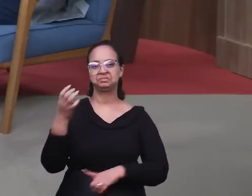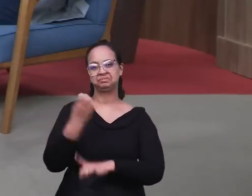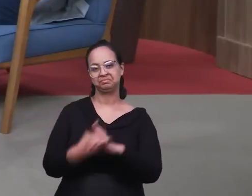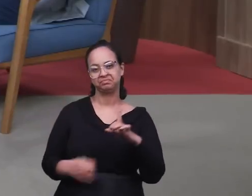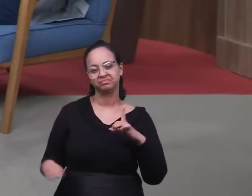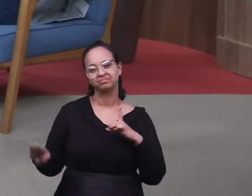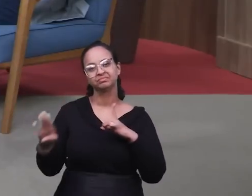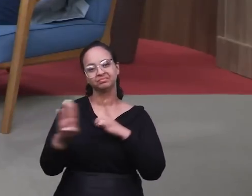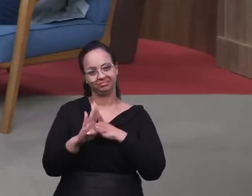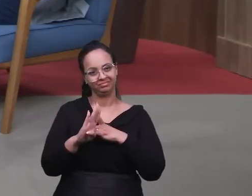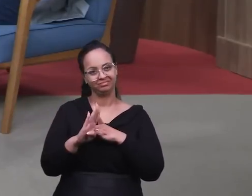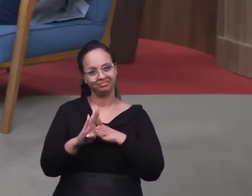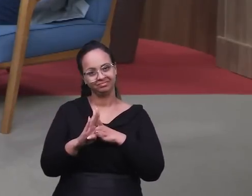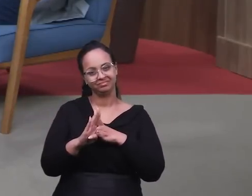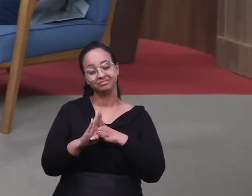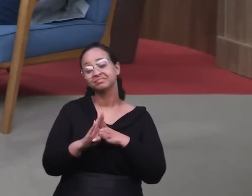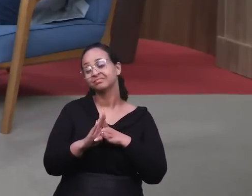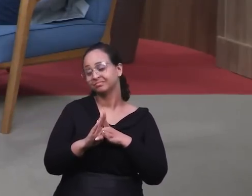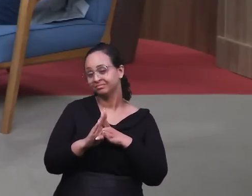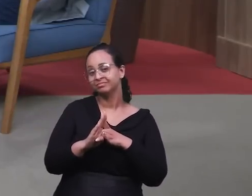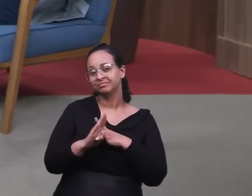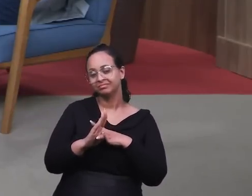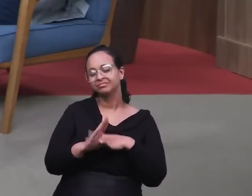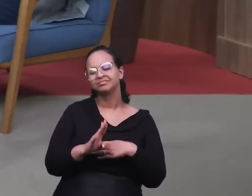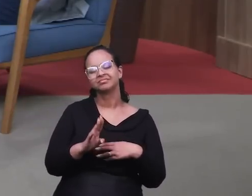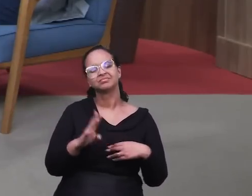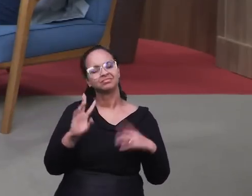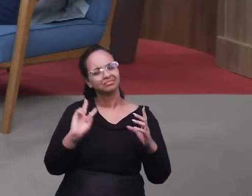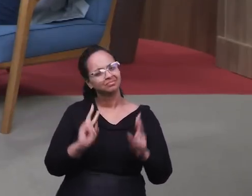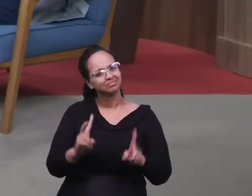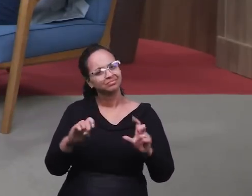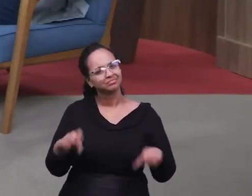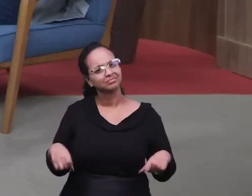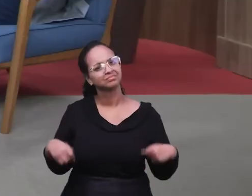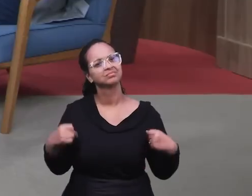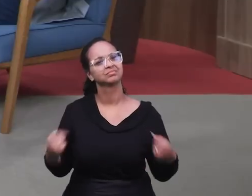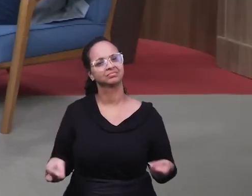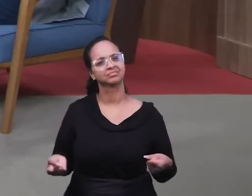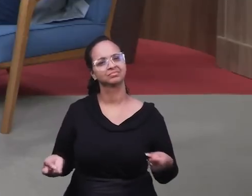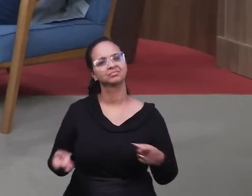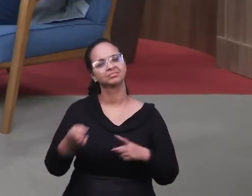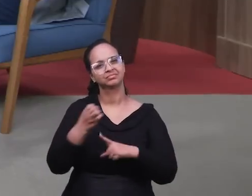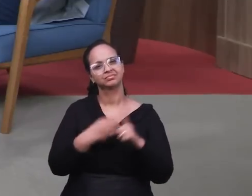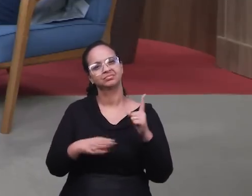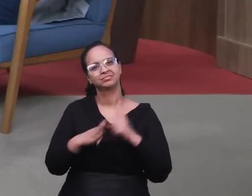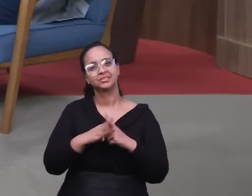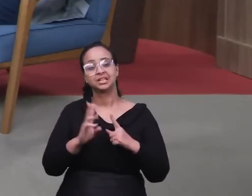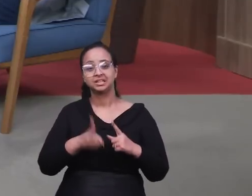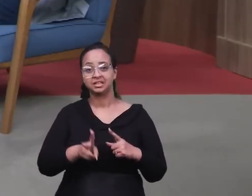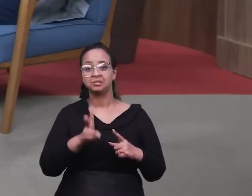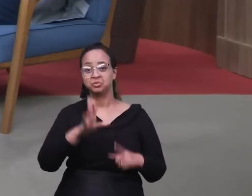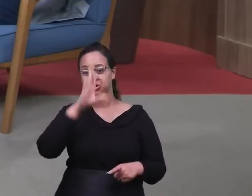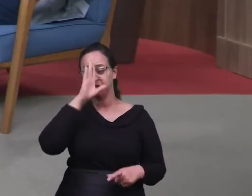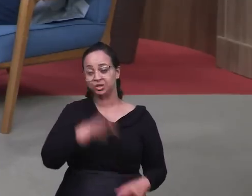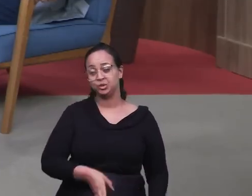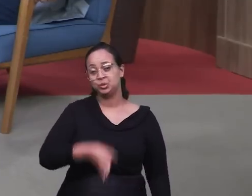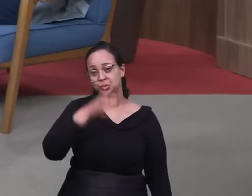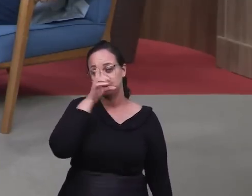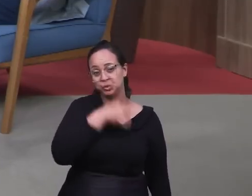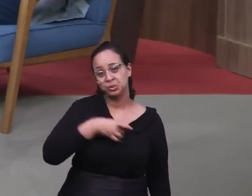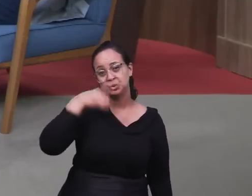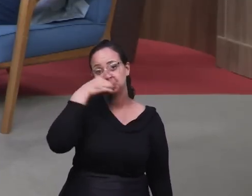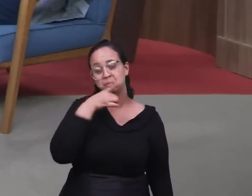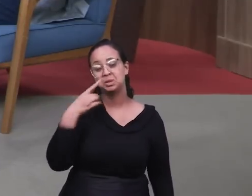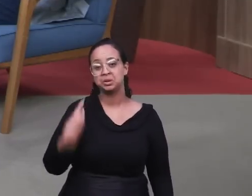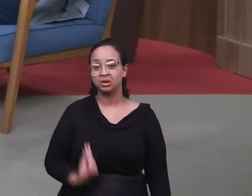a Escola Bíblica Dominical. E a gente sempre reforça a EBD. E ela vai ao ar todos os domingos às 10 horas da